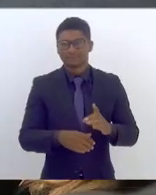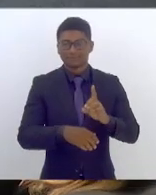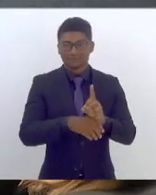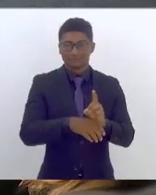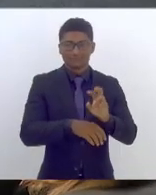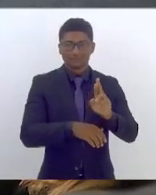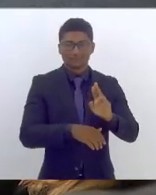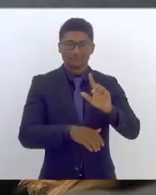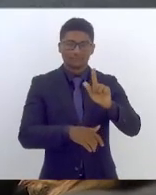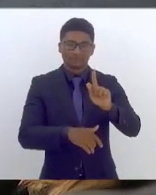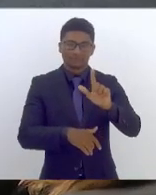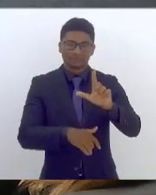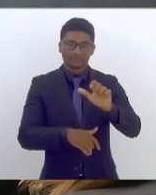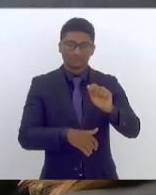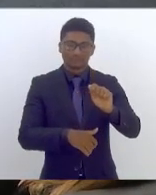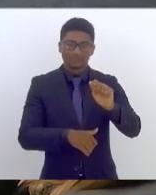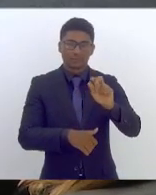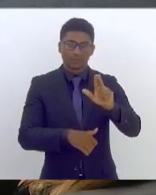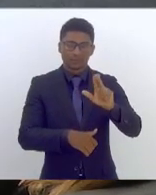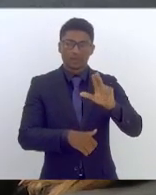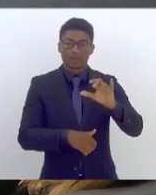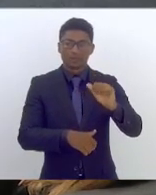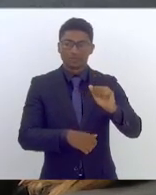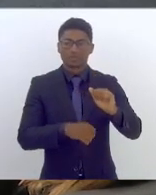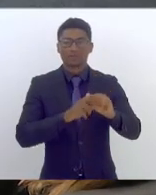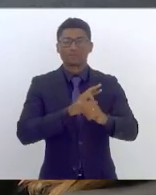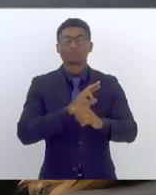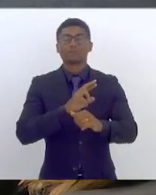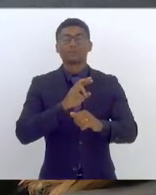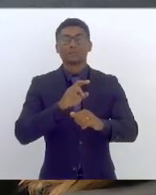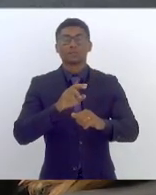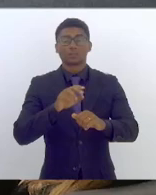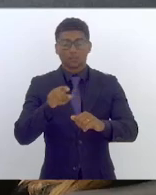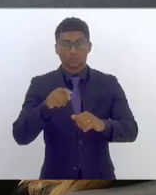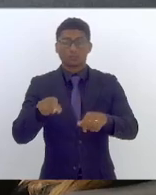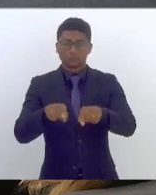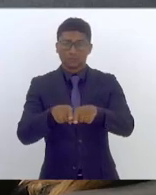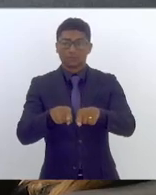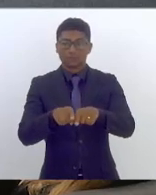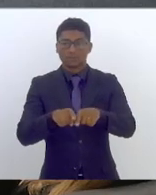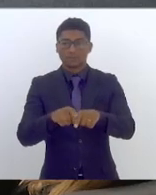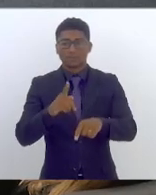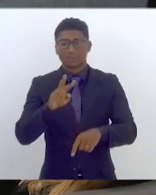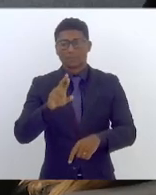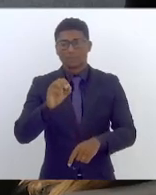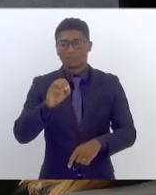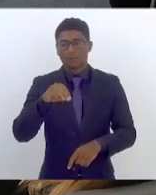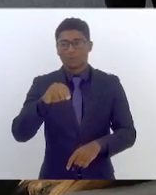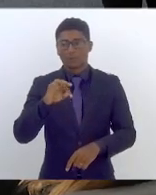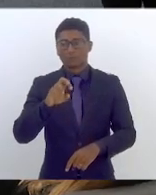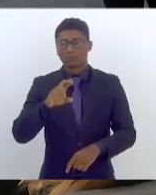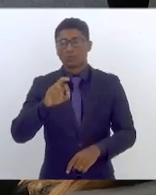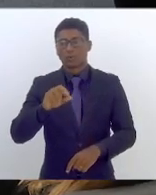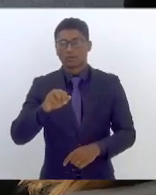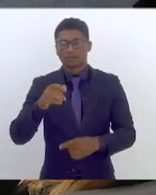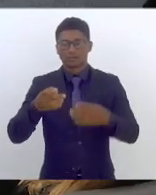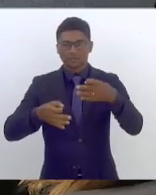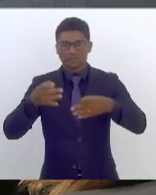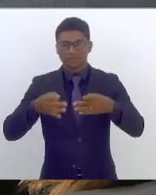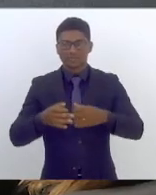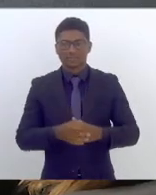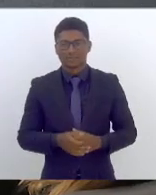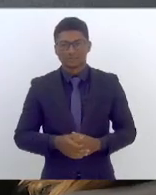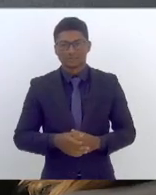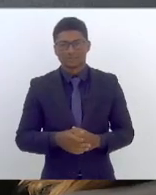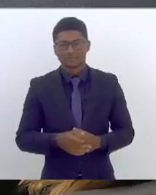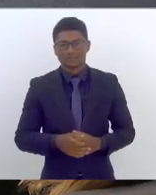Santana promotora de justiça que repito a mesma Acabei de falar com relação a